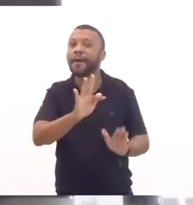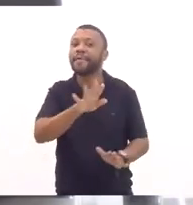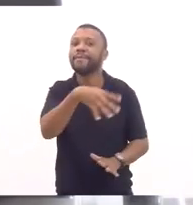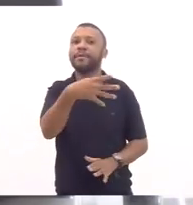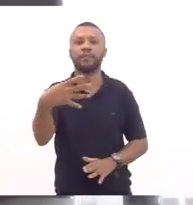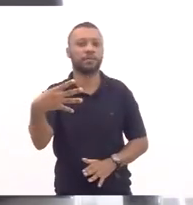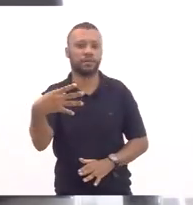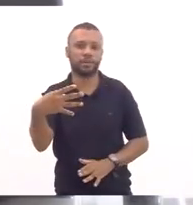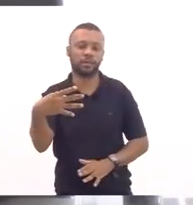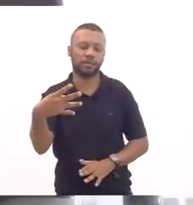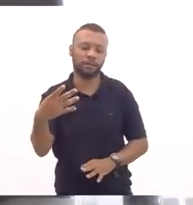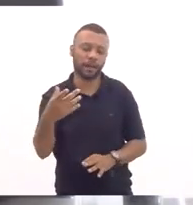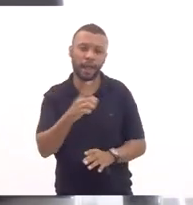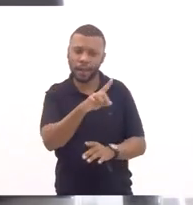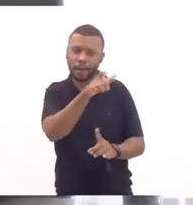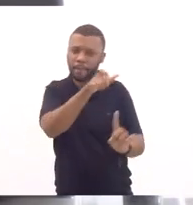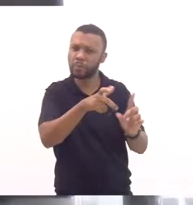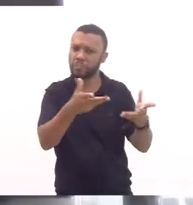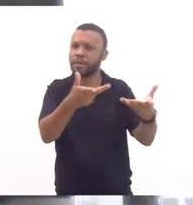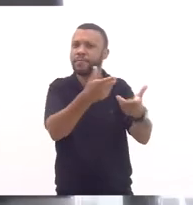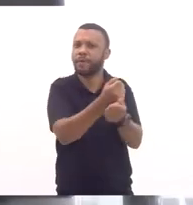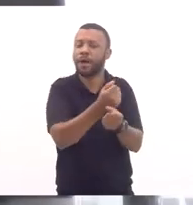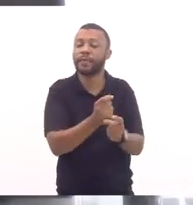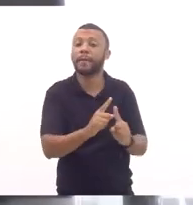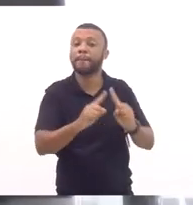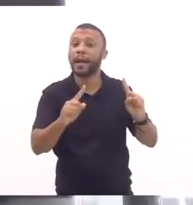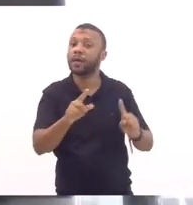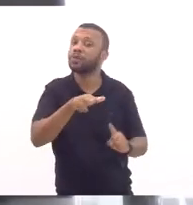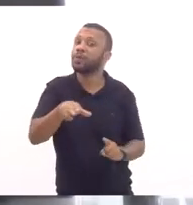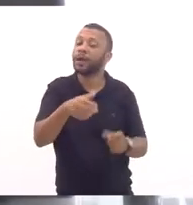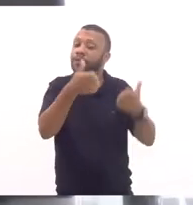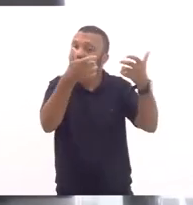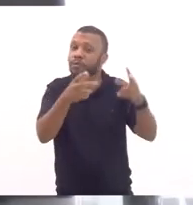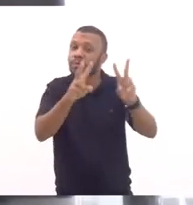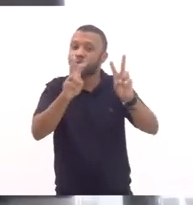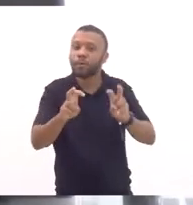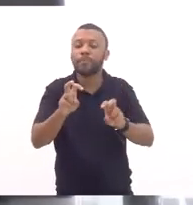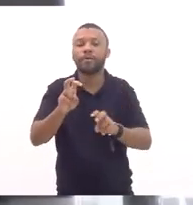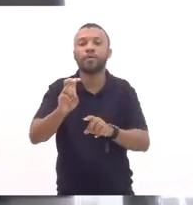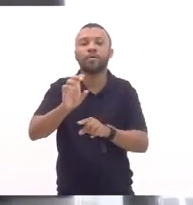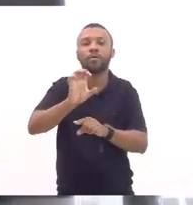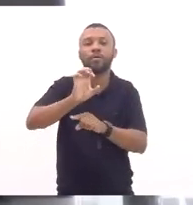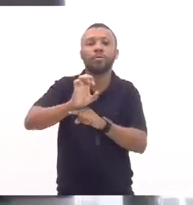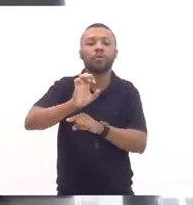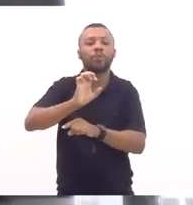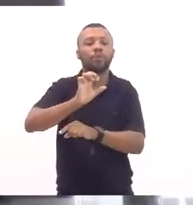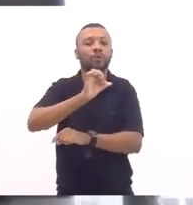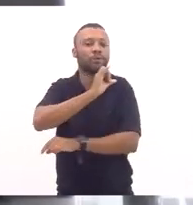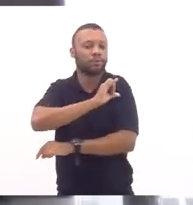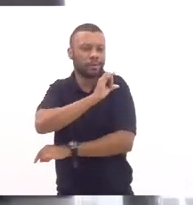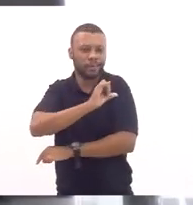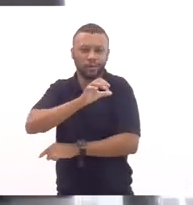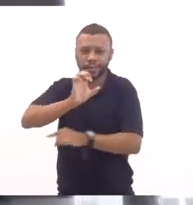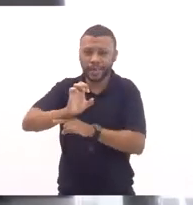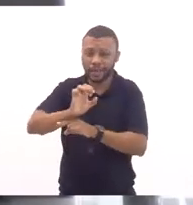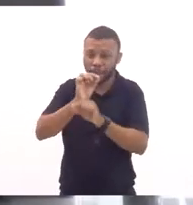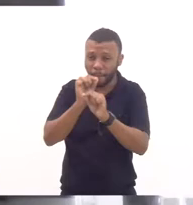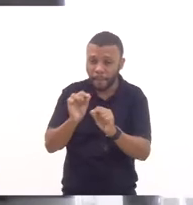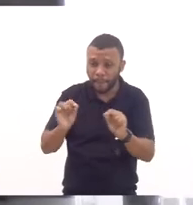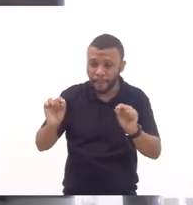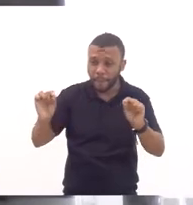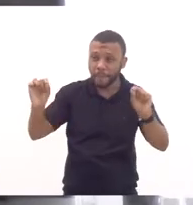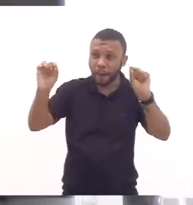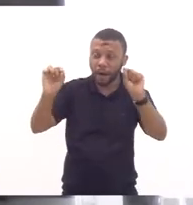Agora, nós não estamos falando, de um Estado que é o segundo Estado em arrecadação de imposto do